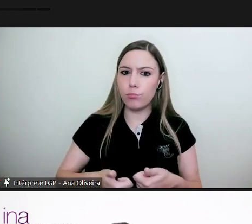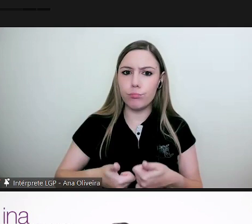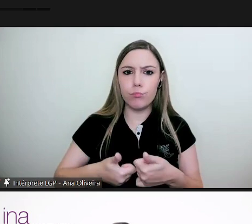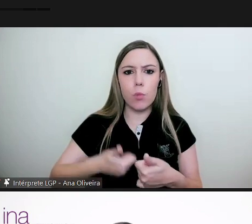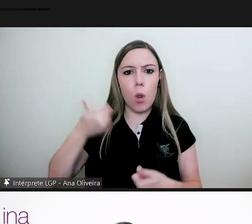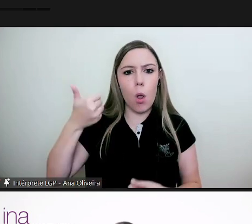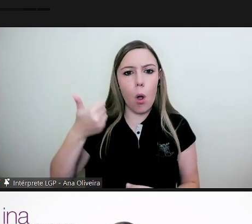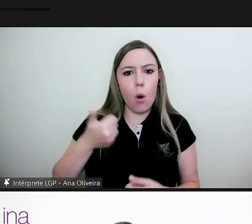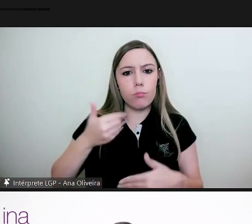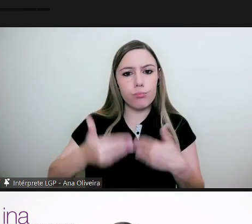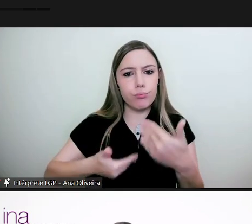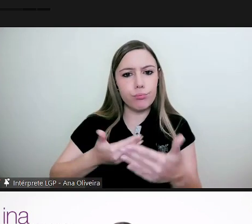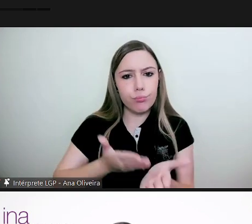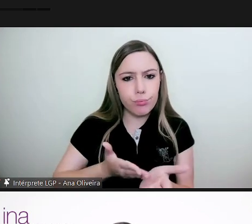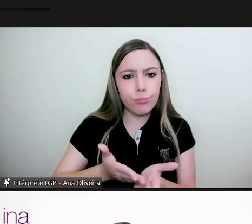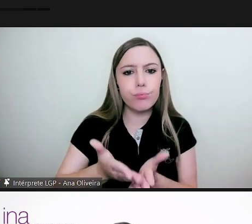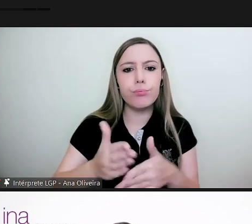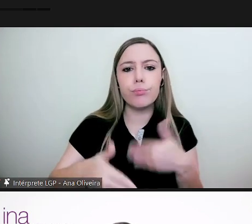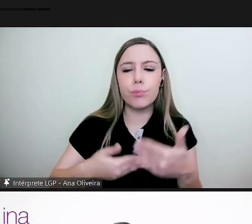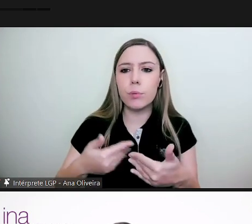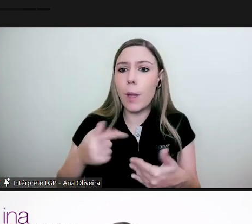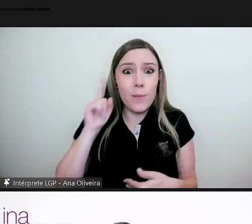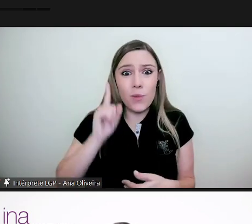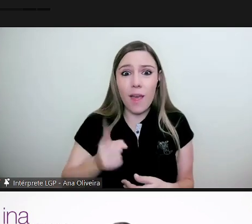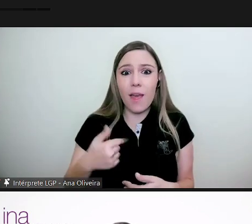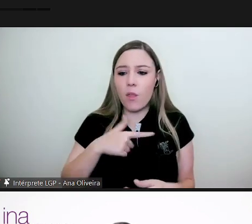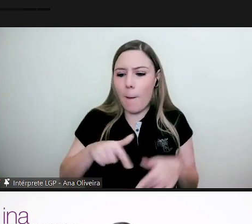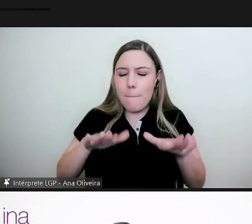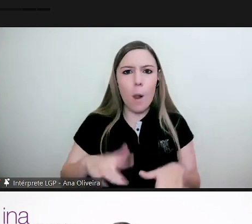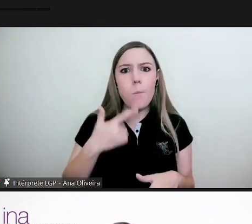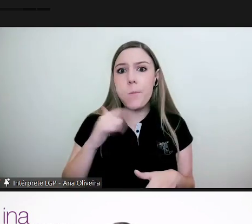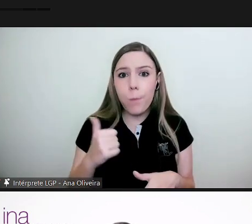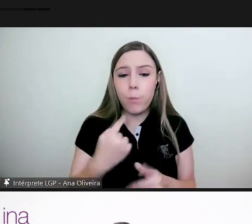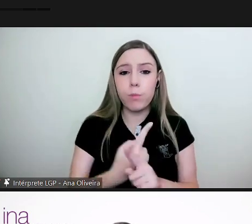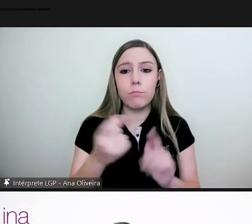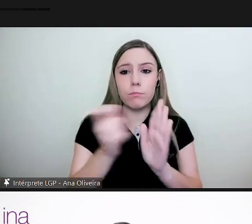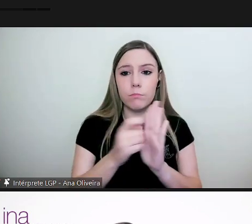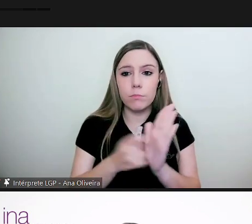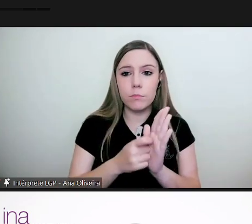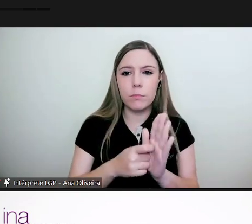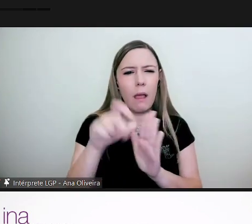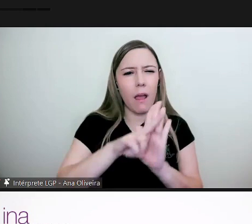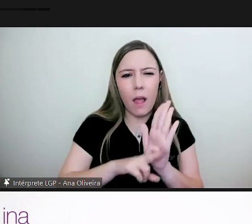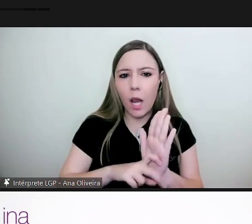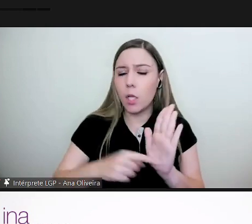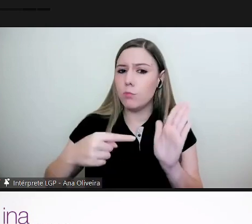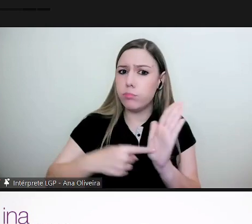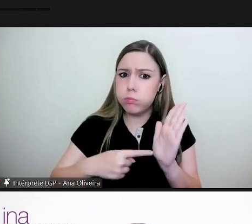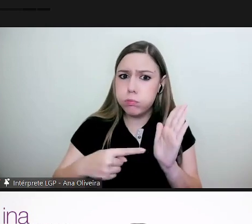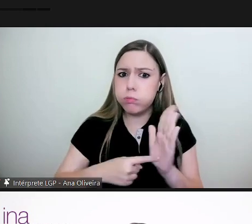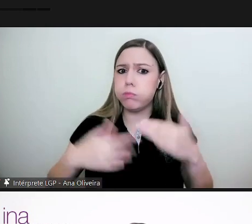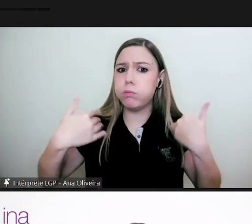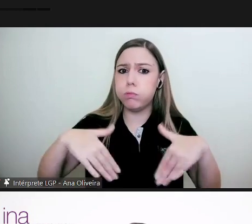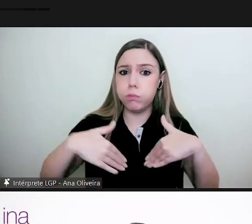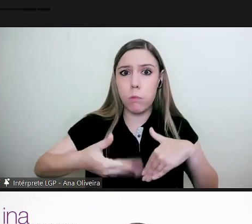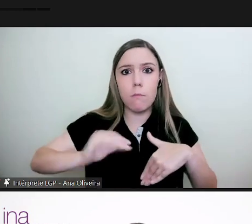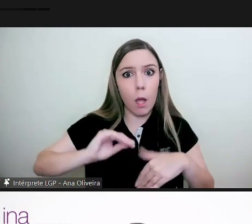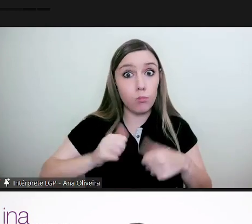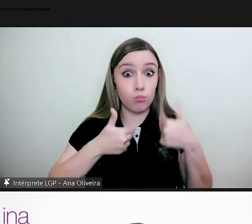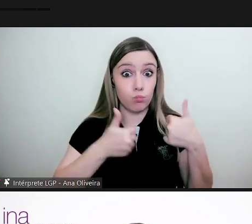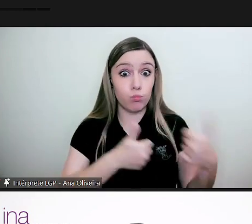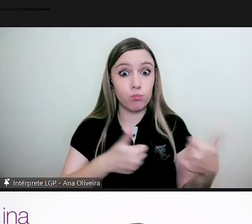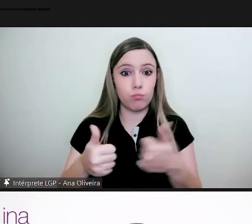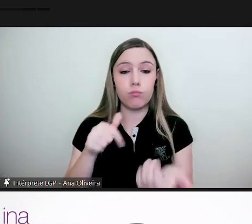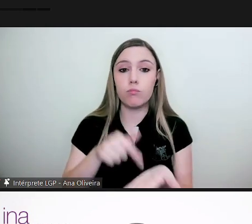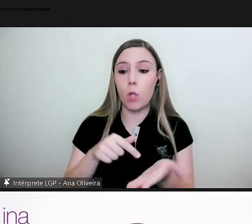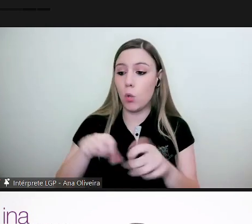isto é fundamental, nós não podemos estar parados. Nós temos uma agenda regulatória que cada vez é mais exigente, e ainda bem, temos cada vez mais exigências